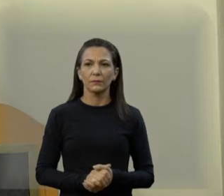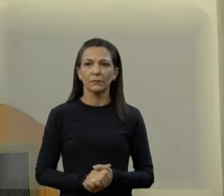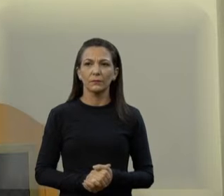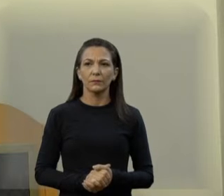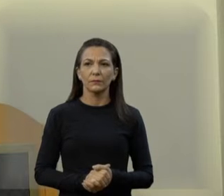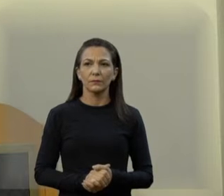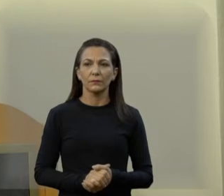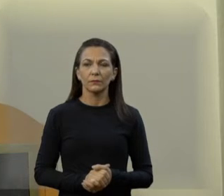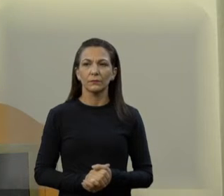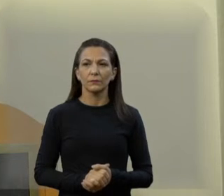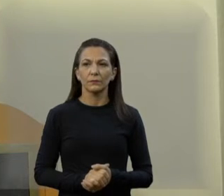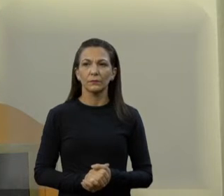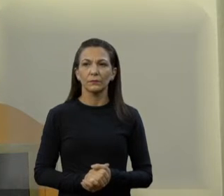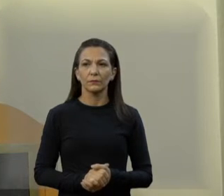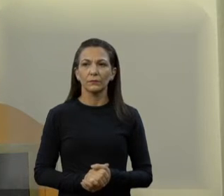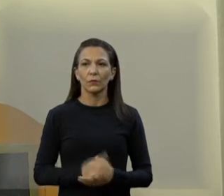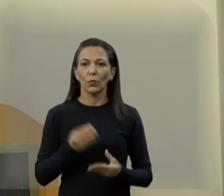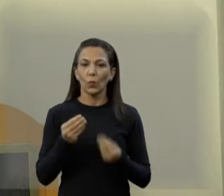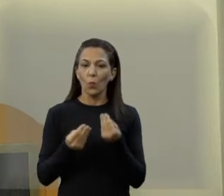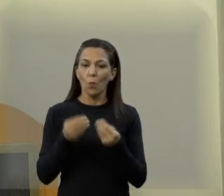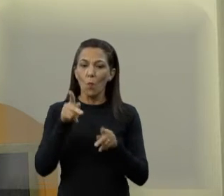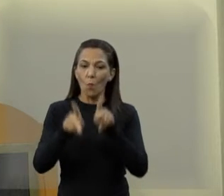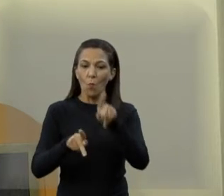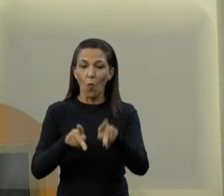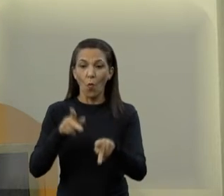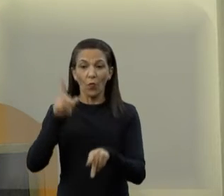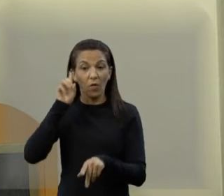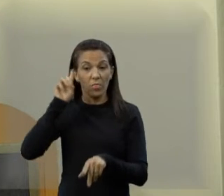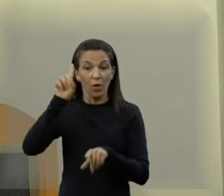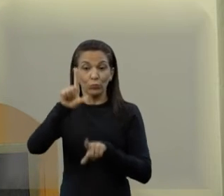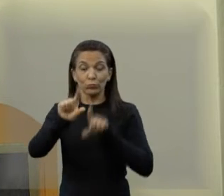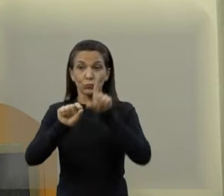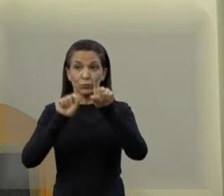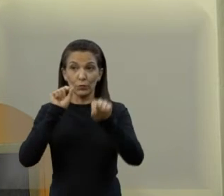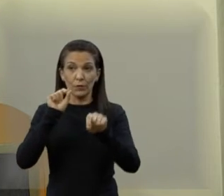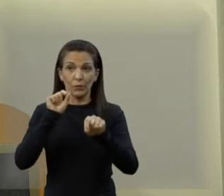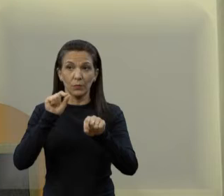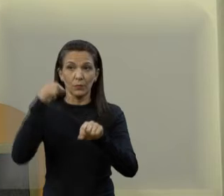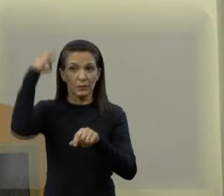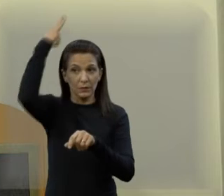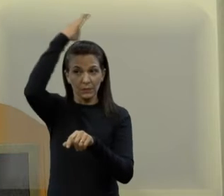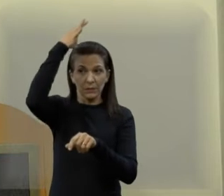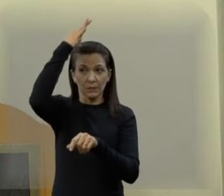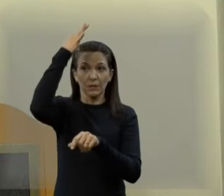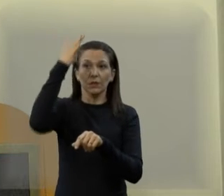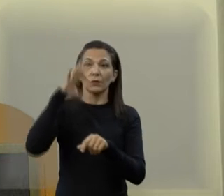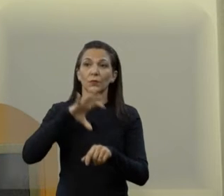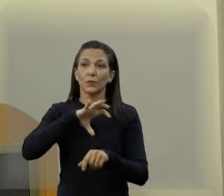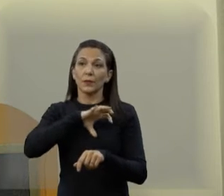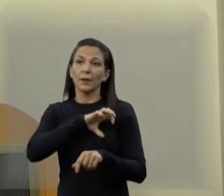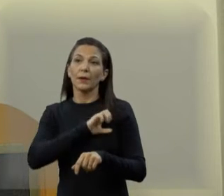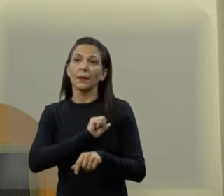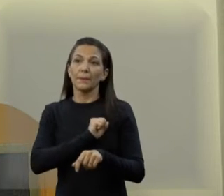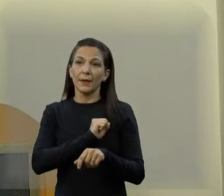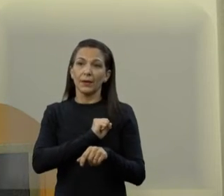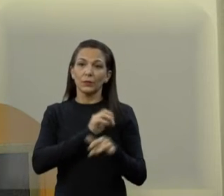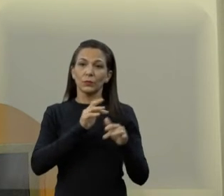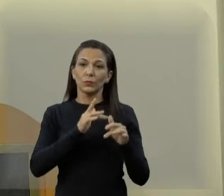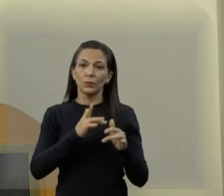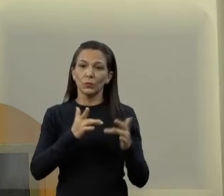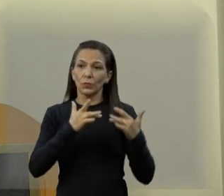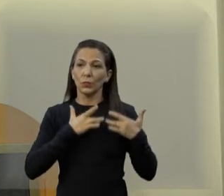se portando Como o povo escolhido de Deus santo e amado revistam-se de profunda compaixão